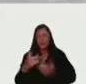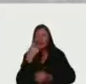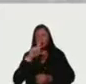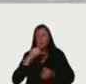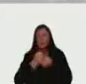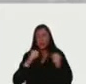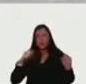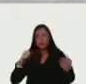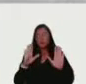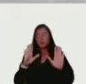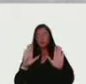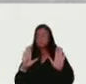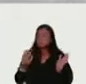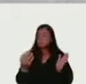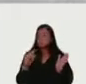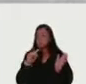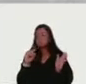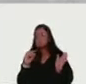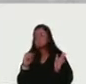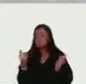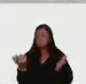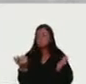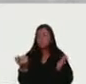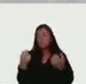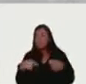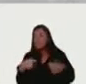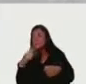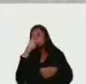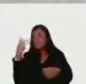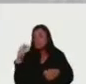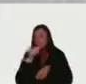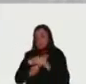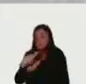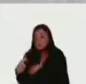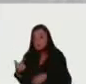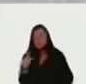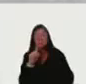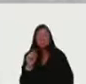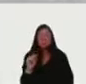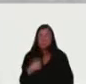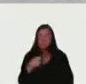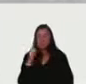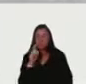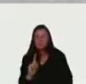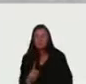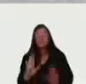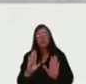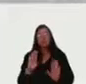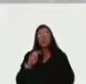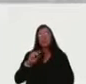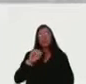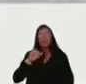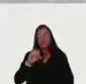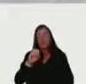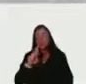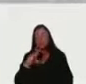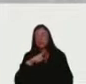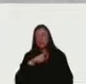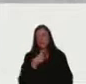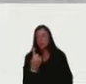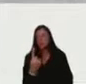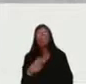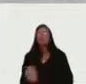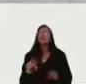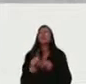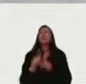mais pessoas? Creche na Coab 1, né? Nós já temos uma e nós vamos ter outra ali, que também está para ser entregue ao lado da igrejinha ali da